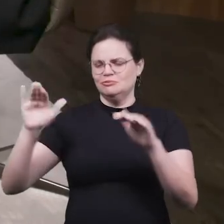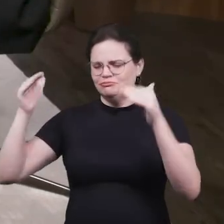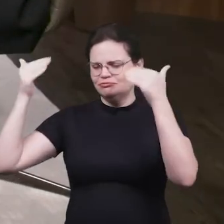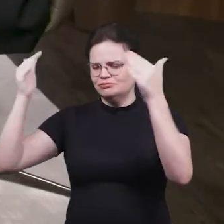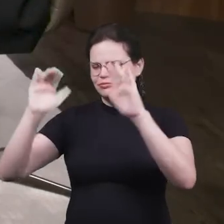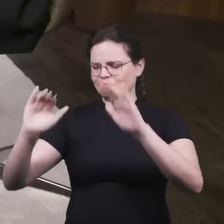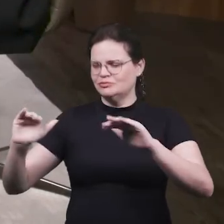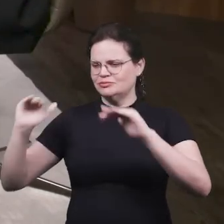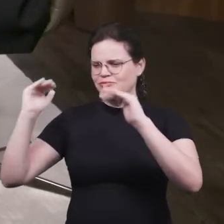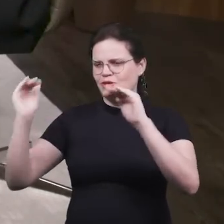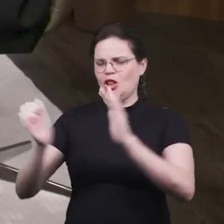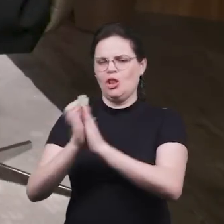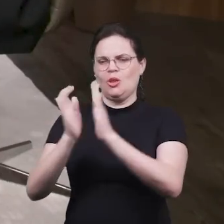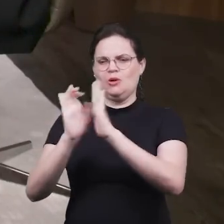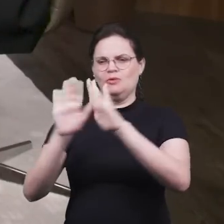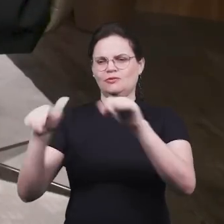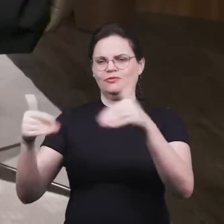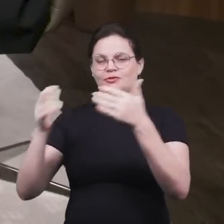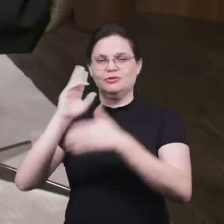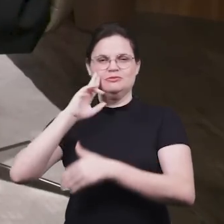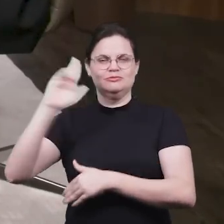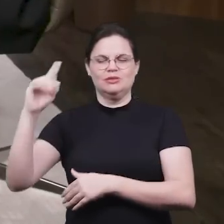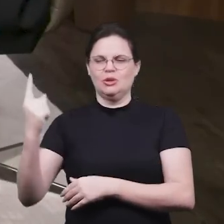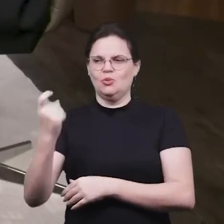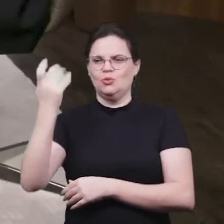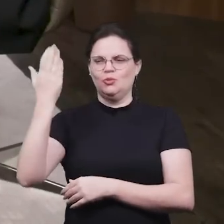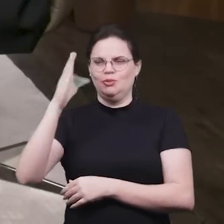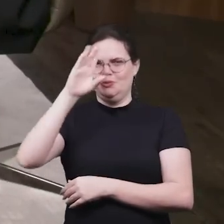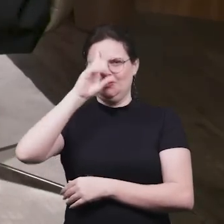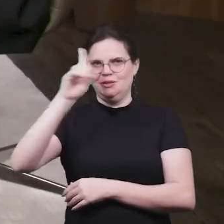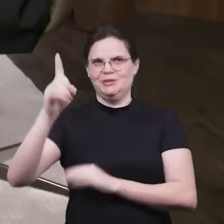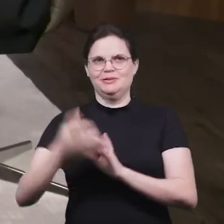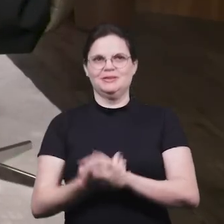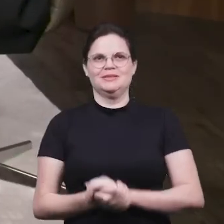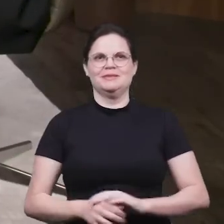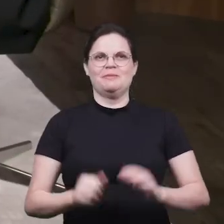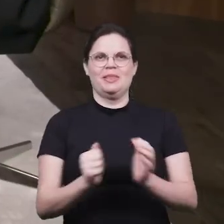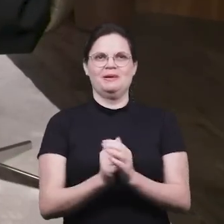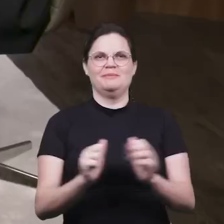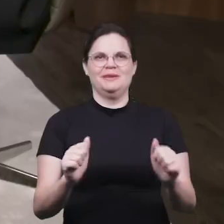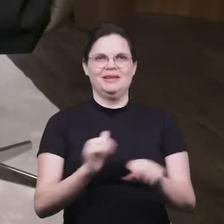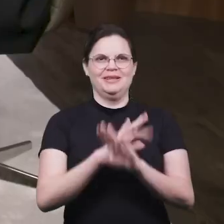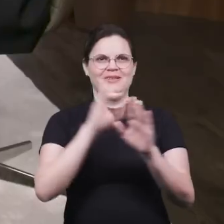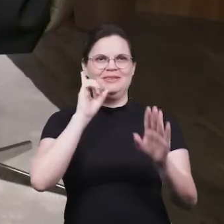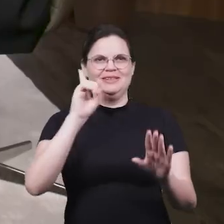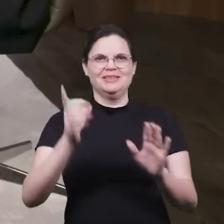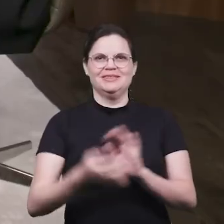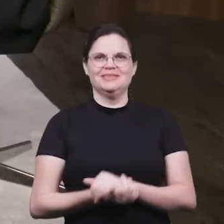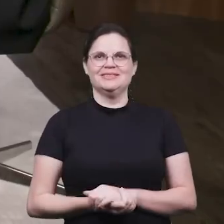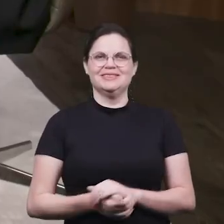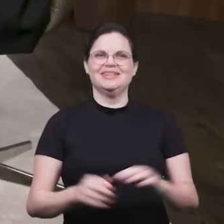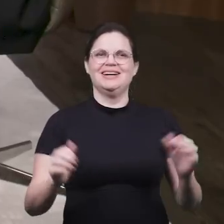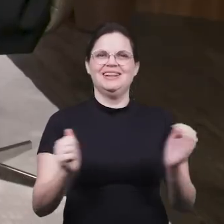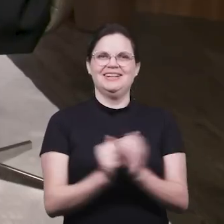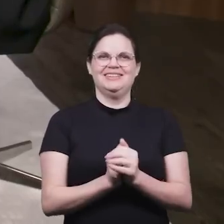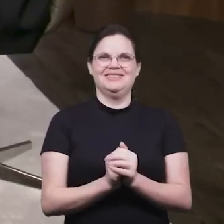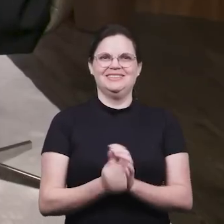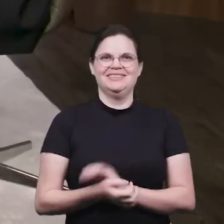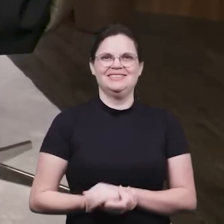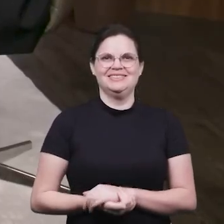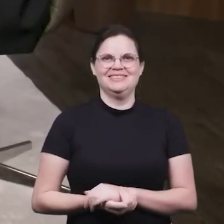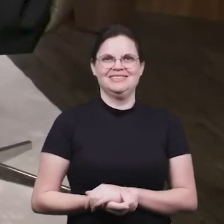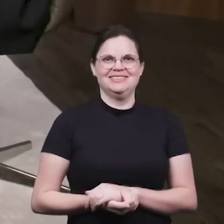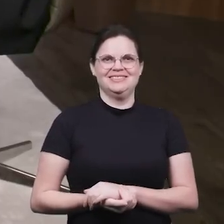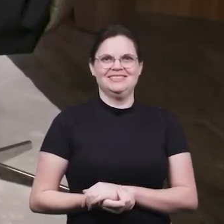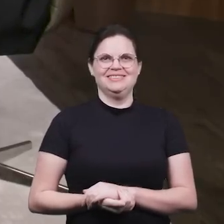louvor somente a Ele. Glória a Deus. Glória a Deus. Amém? Amém. Agradecemos